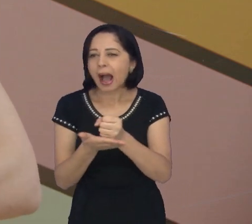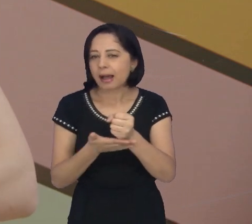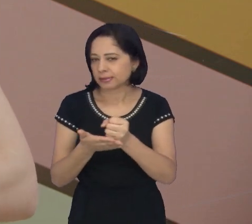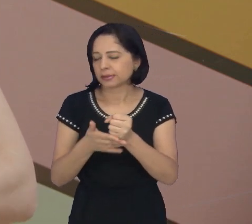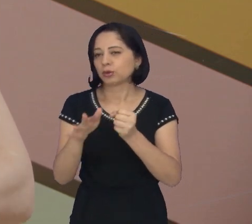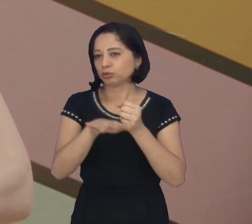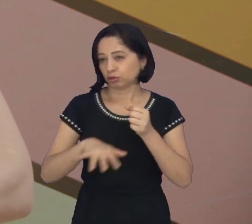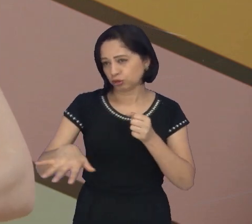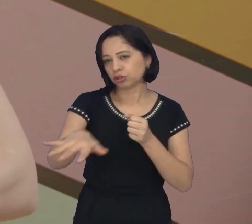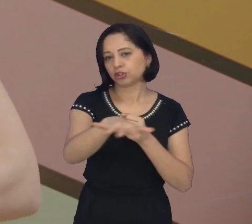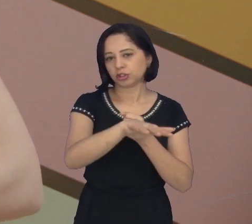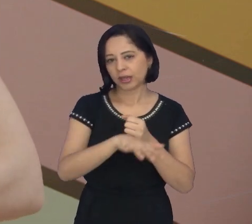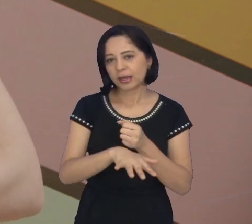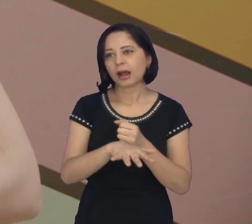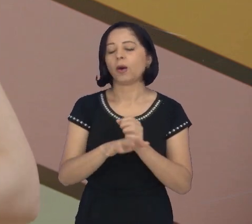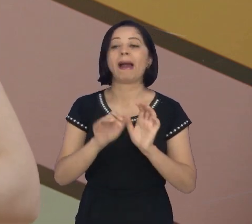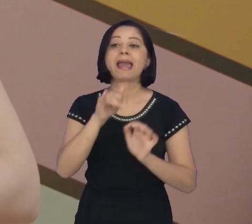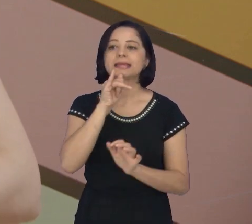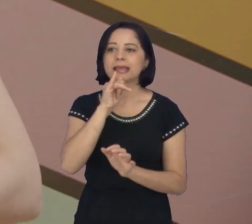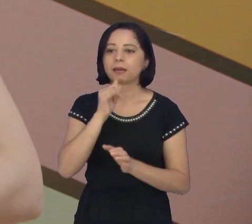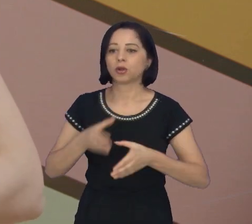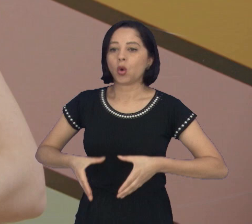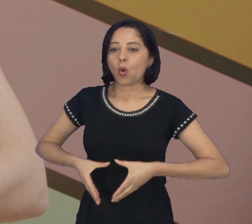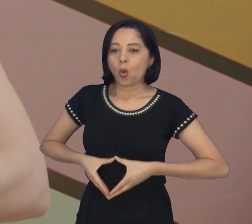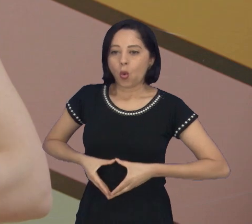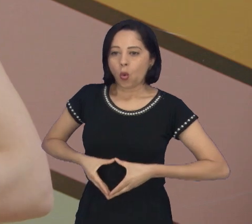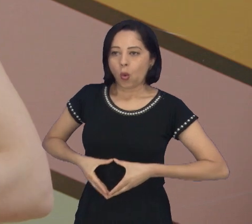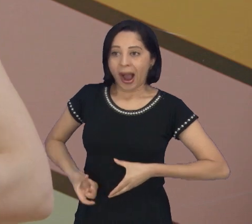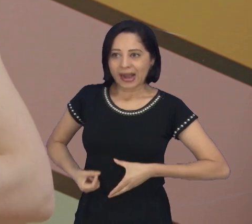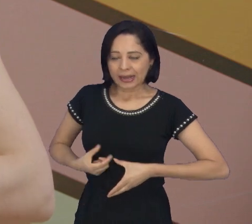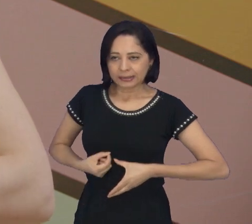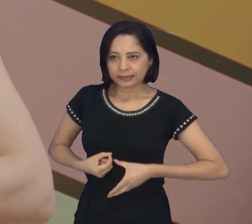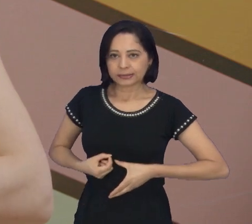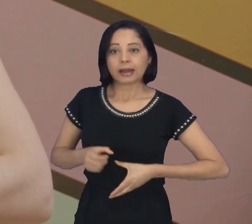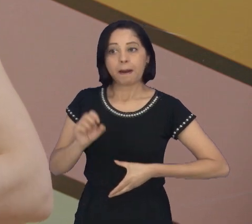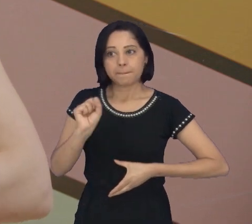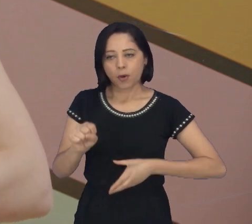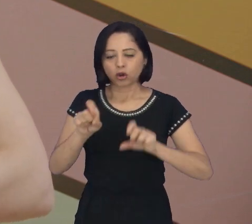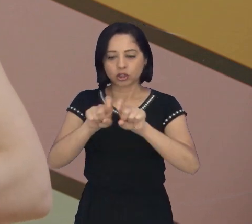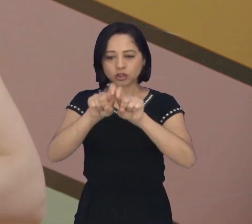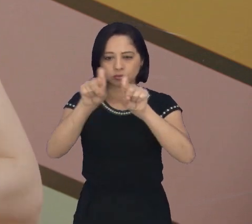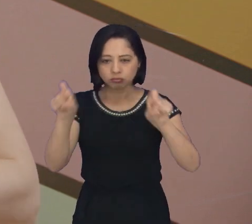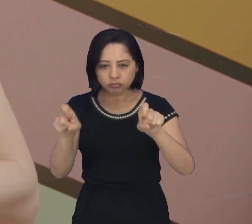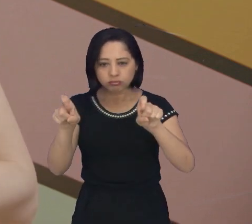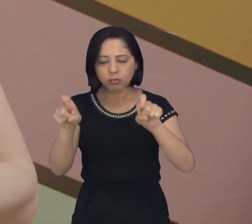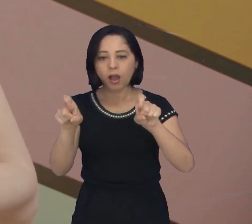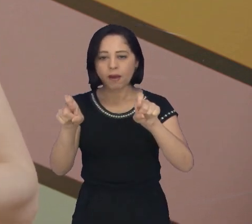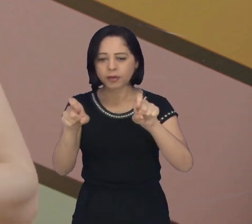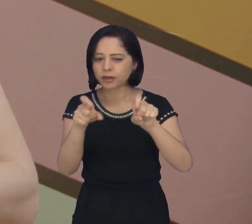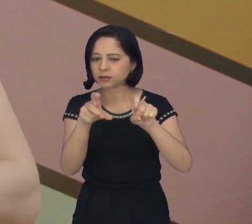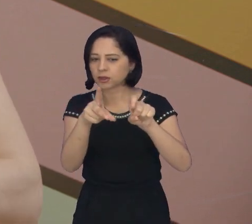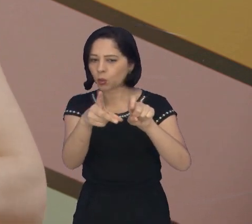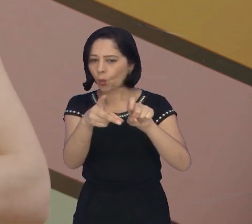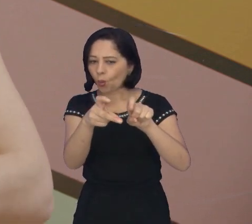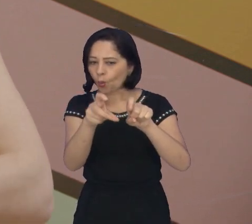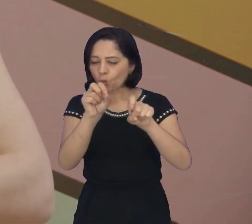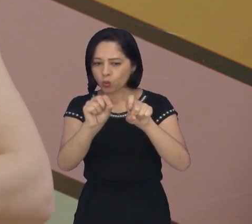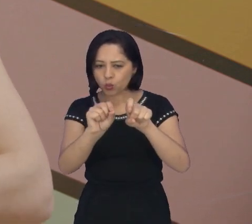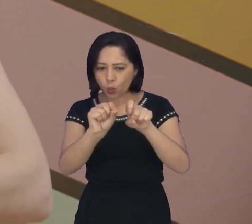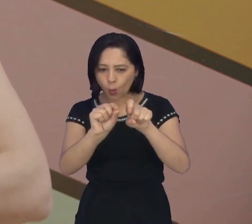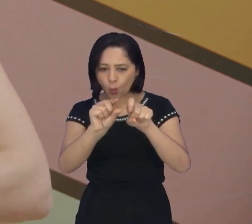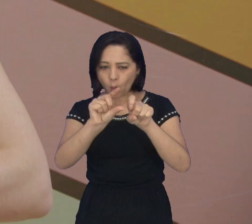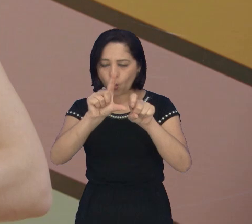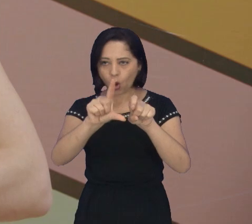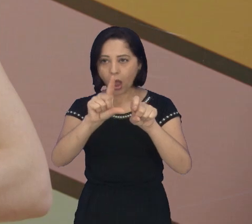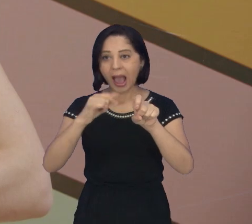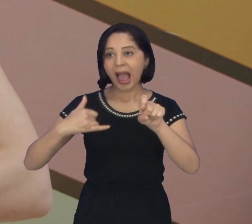toda. Então, pensando em câncer de colo, o Papa Nicolau é o exame que está disponível. Ele é recomendado a partir dos 25